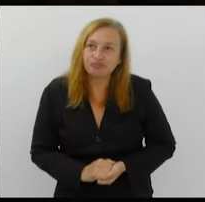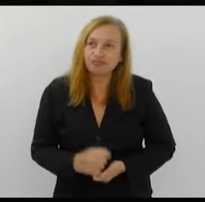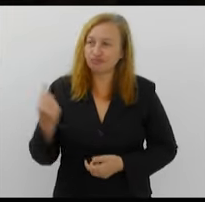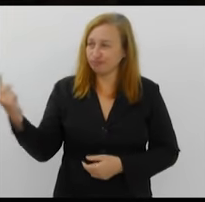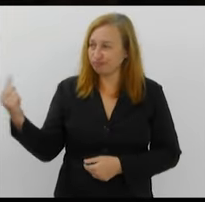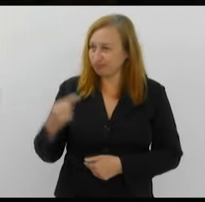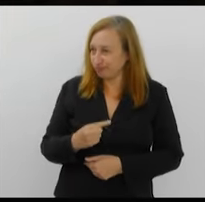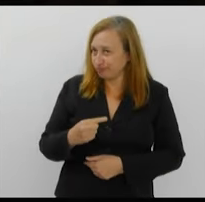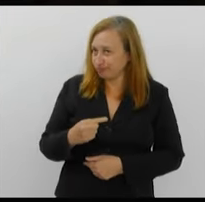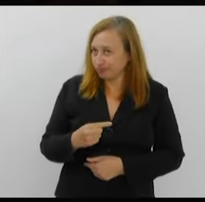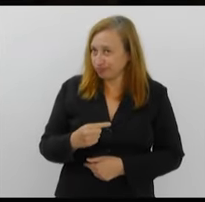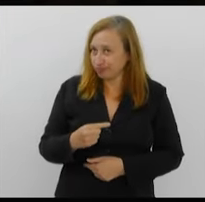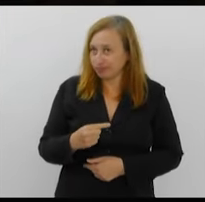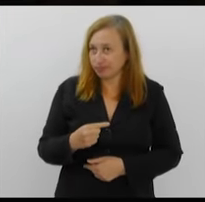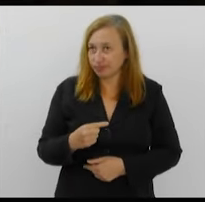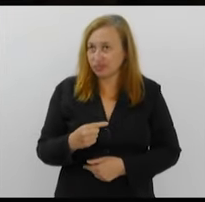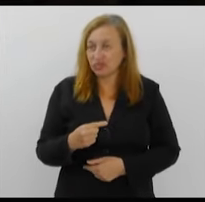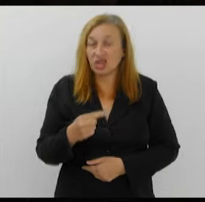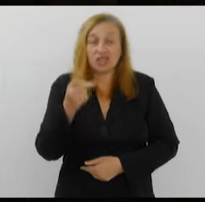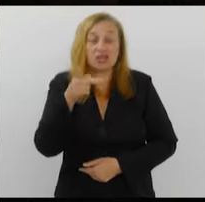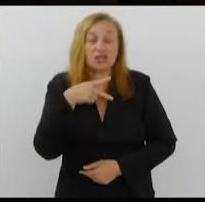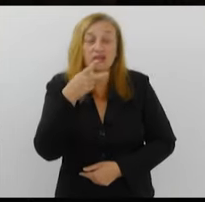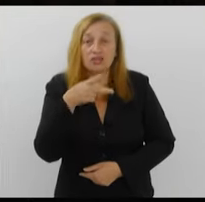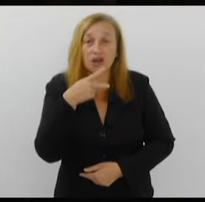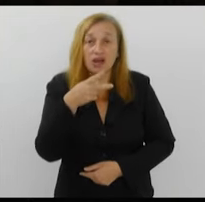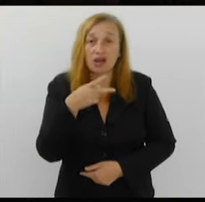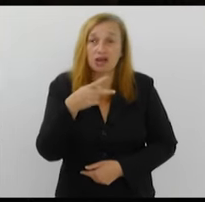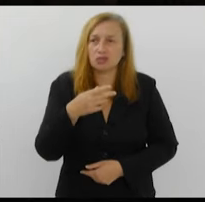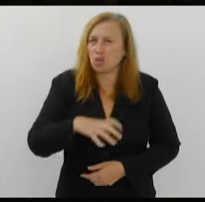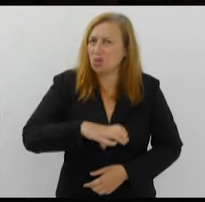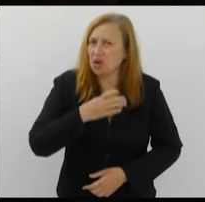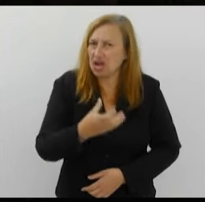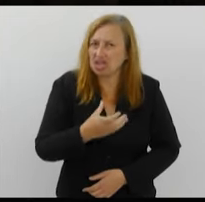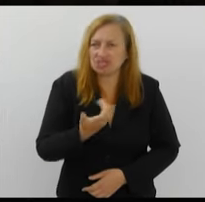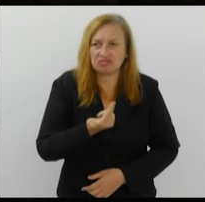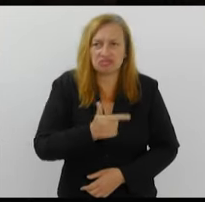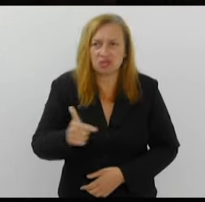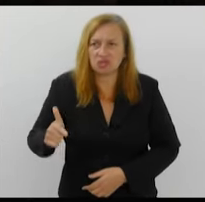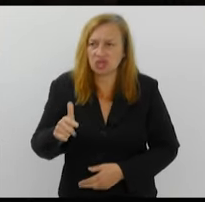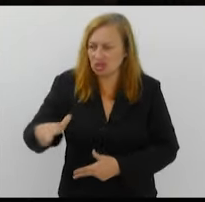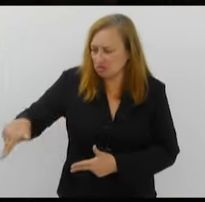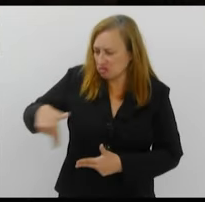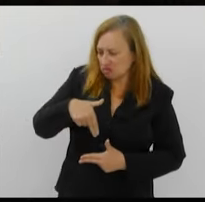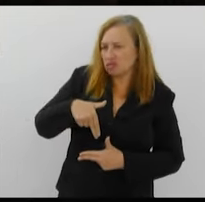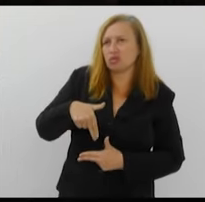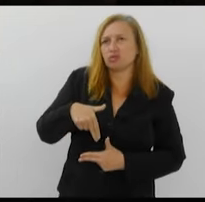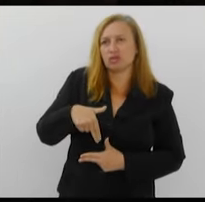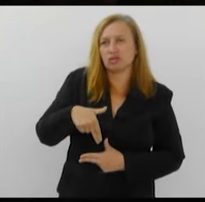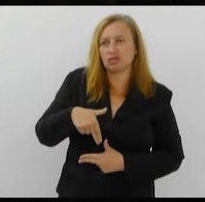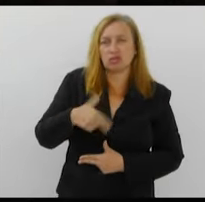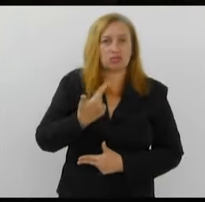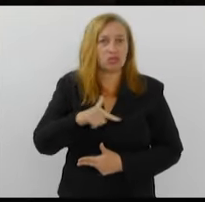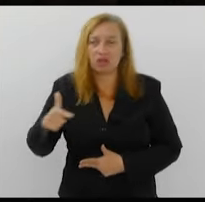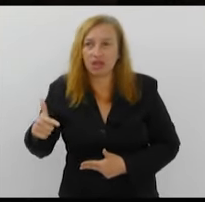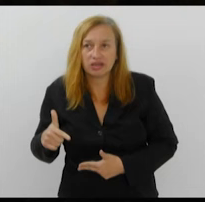vir fazer uma intervenção no microfone de aparte, porque nem coragem de subir essa tribuna o senhor